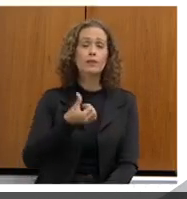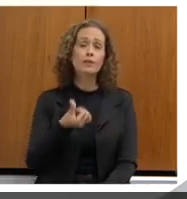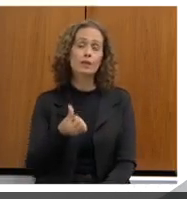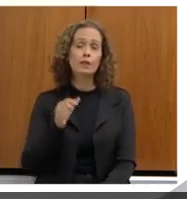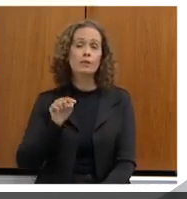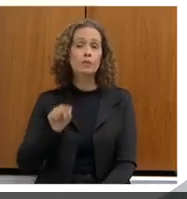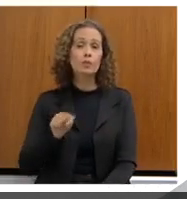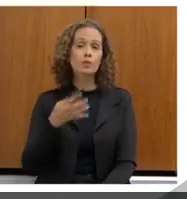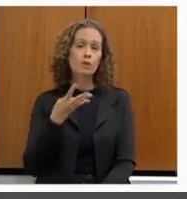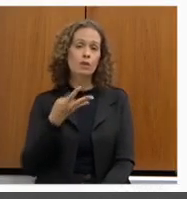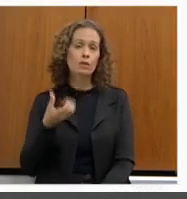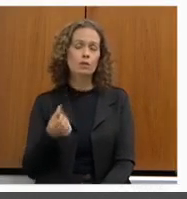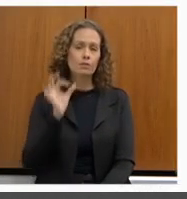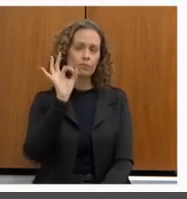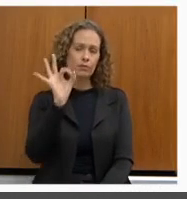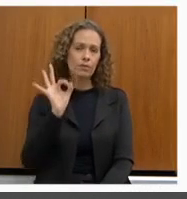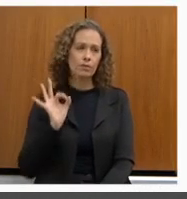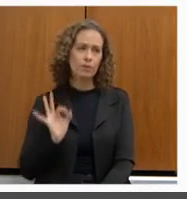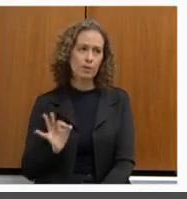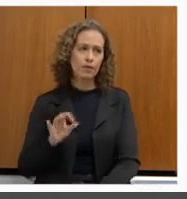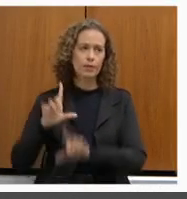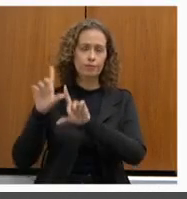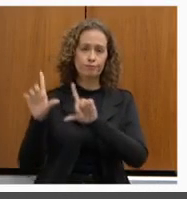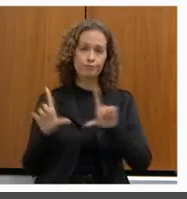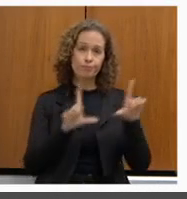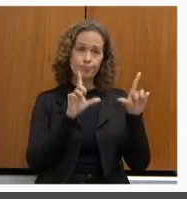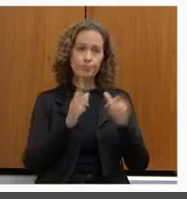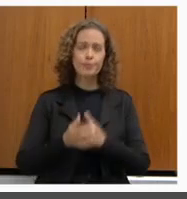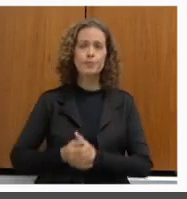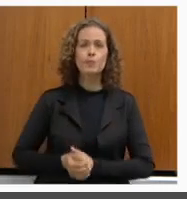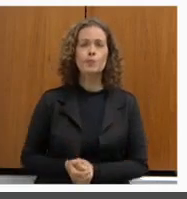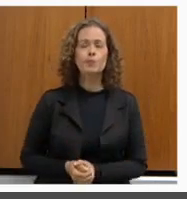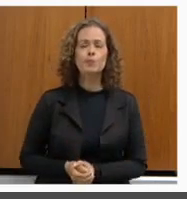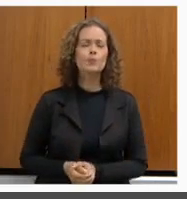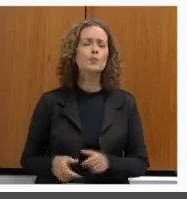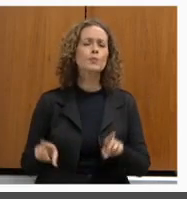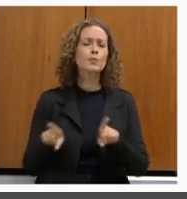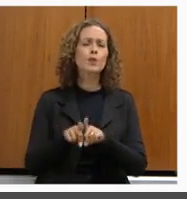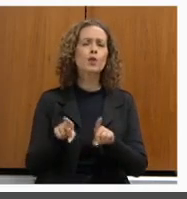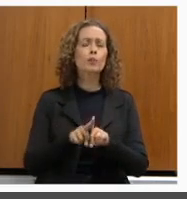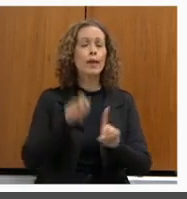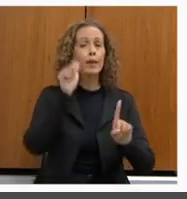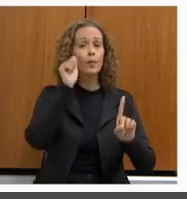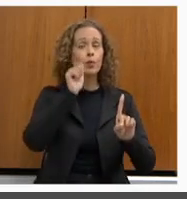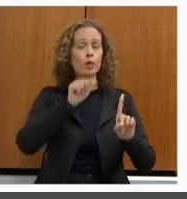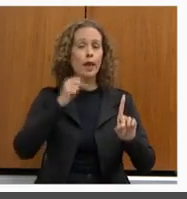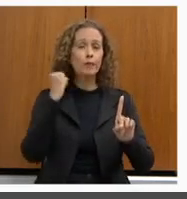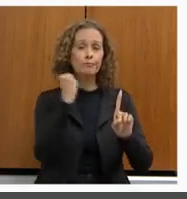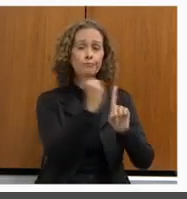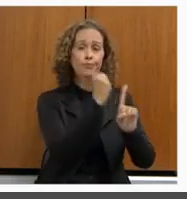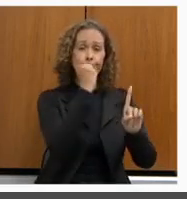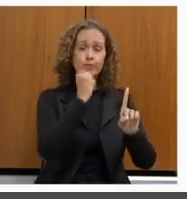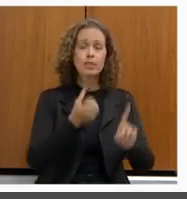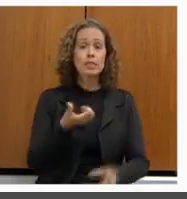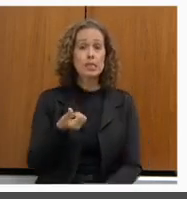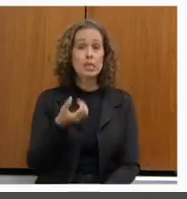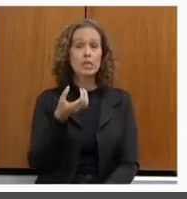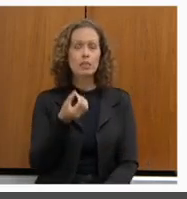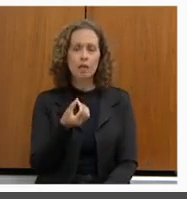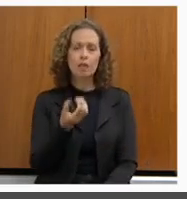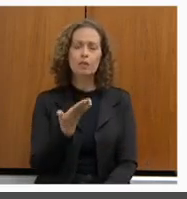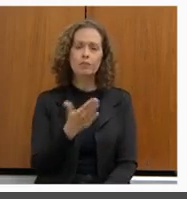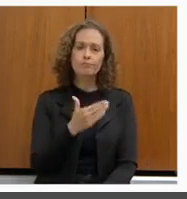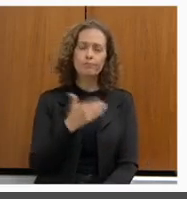porcento pode passar o que desrespeitar os feminicídios 60 consumados